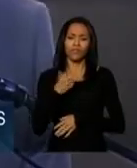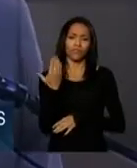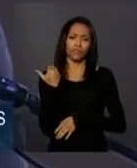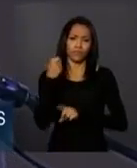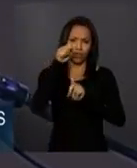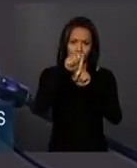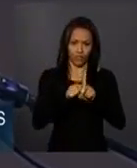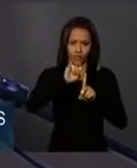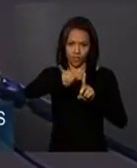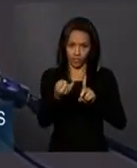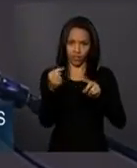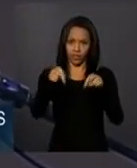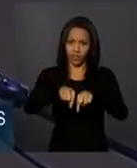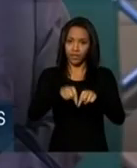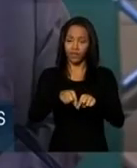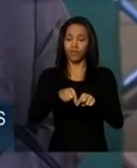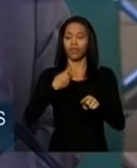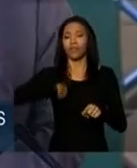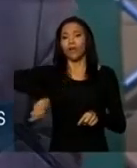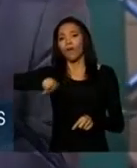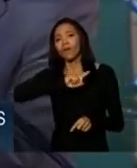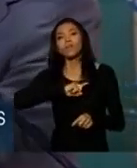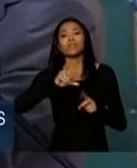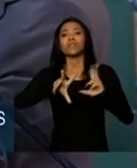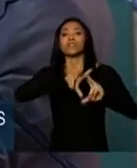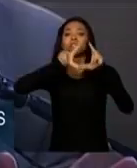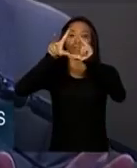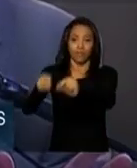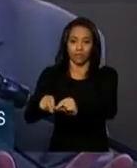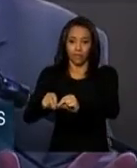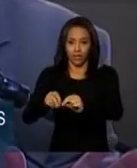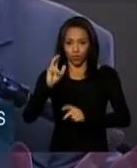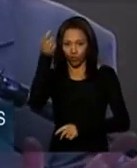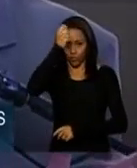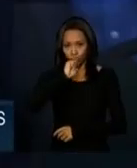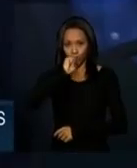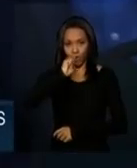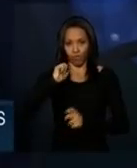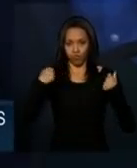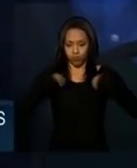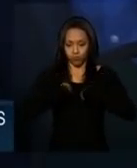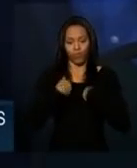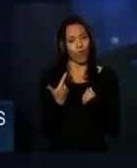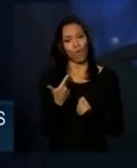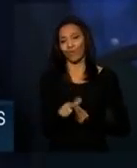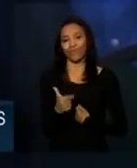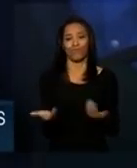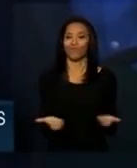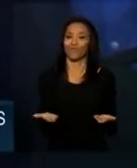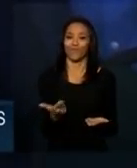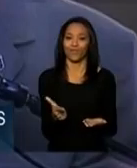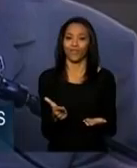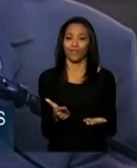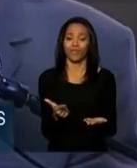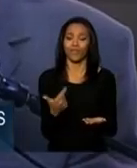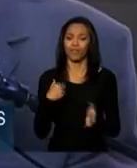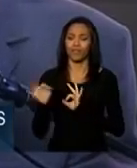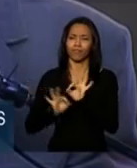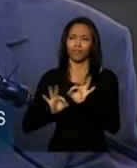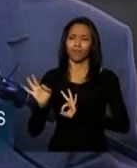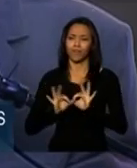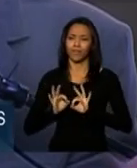janeiro, nós lhe demos de presente um gibão. Hoje não tem gibão. Tinha preparado o